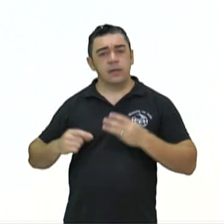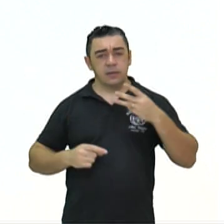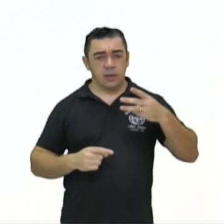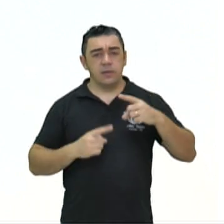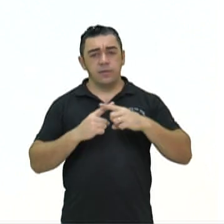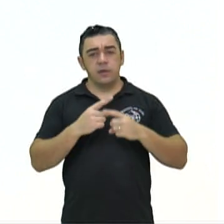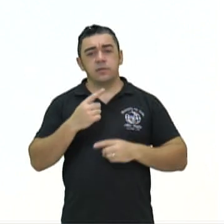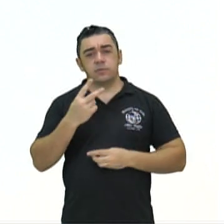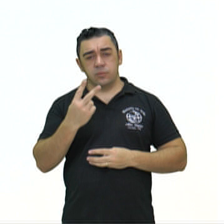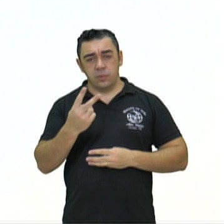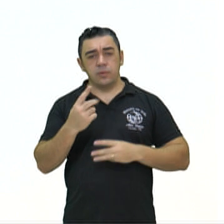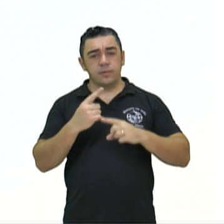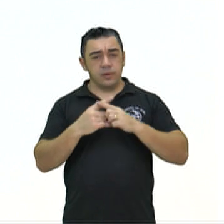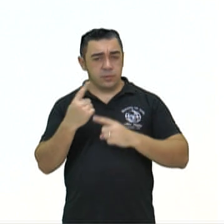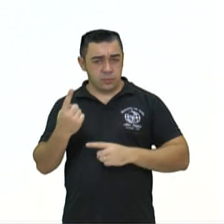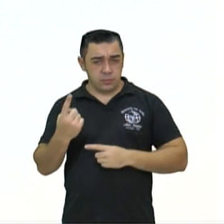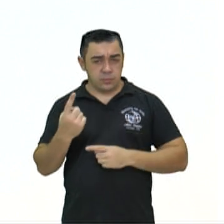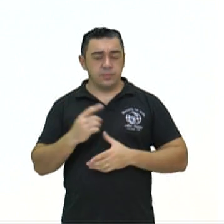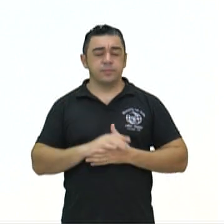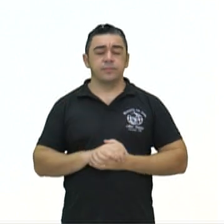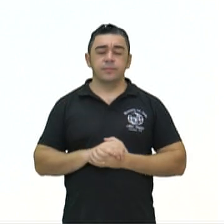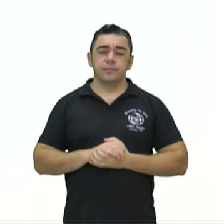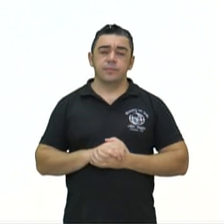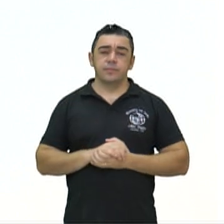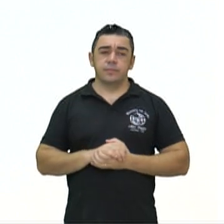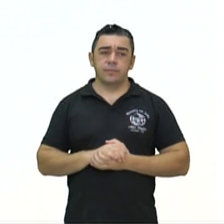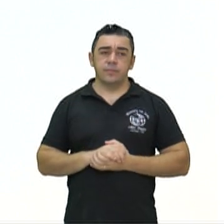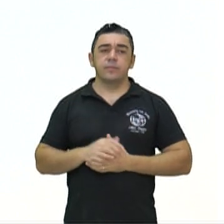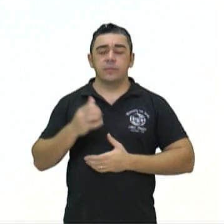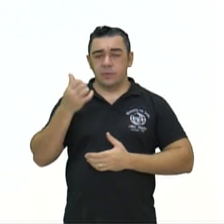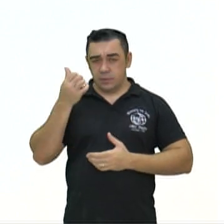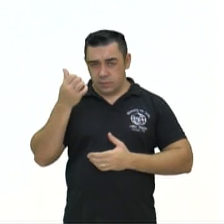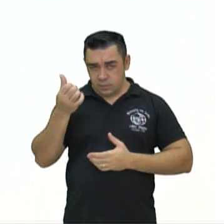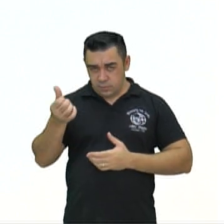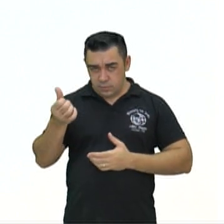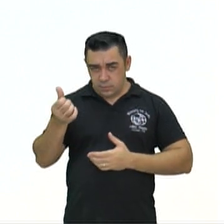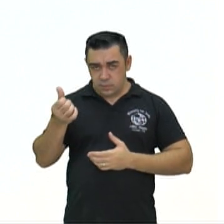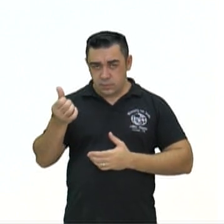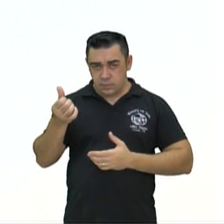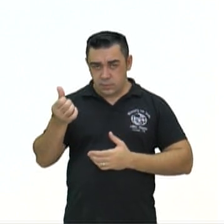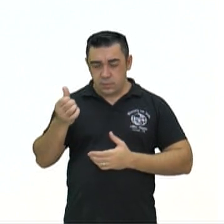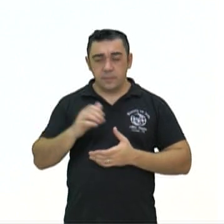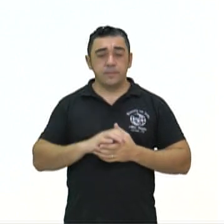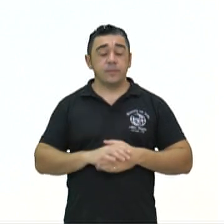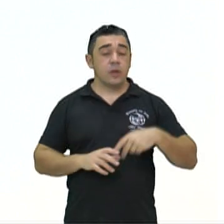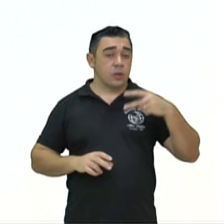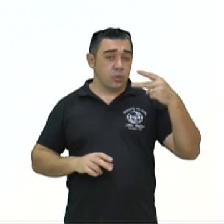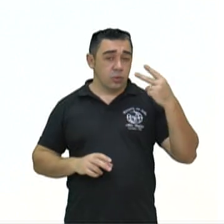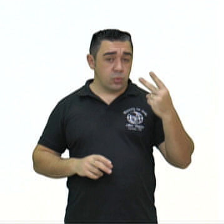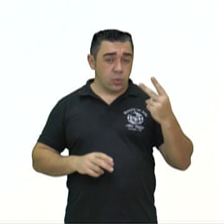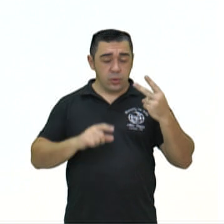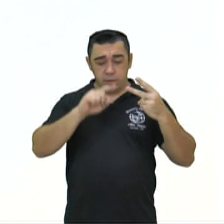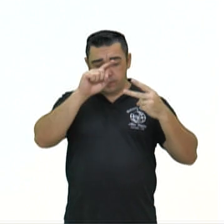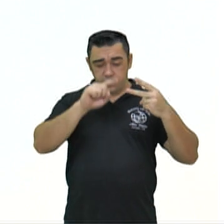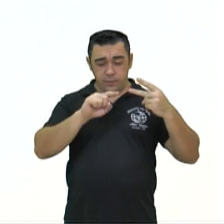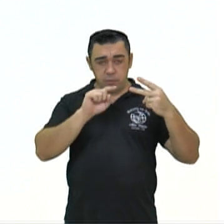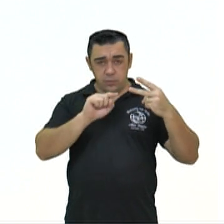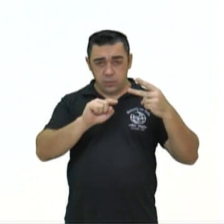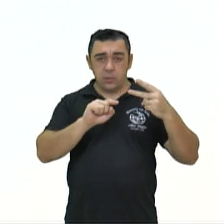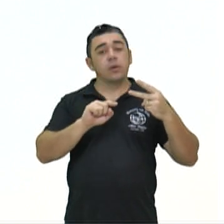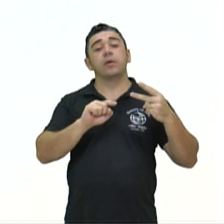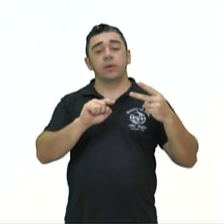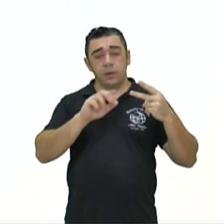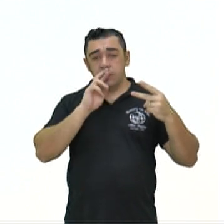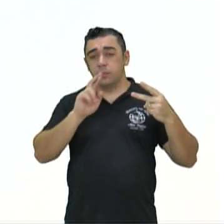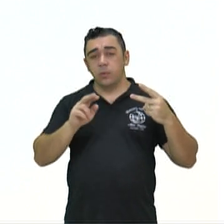é 3 fatorial? 3 vezes 2 vezes 1, que é igual a 6. E quanto que é